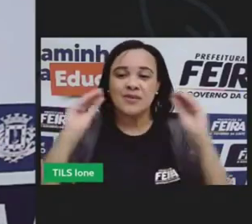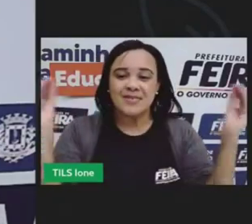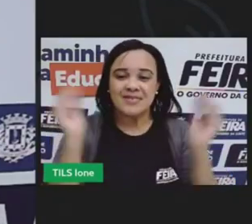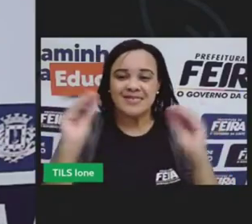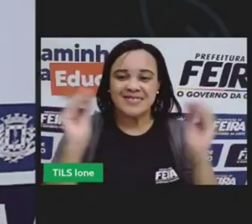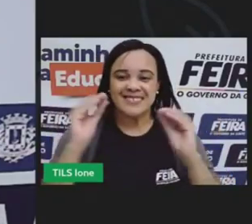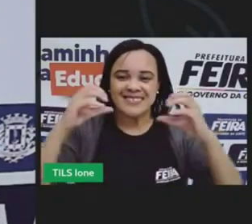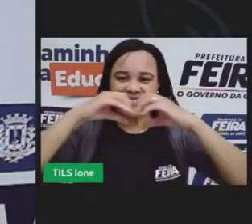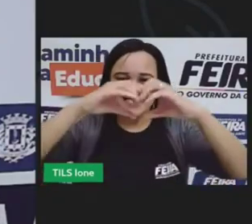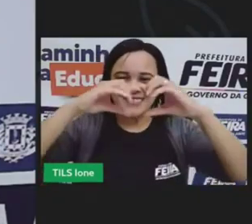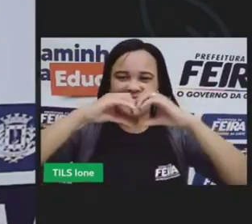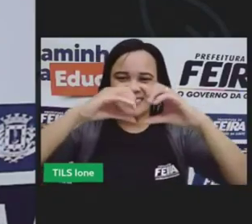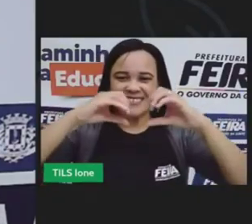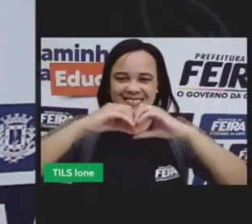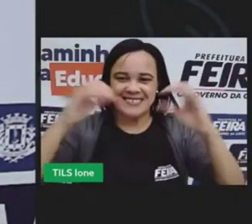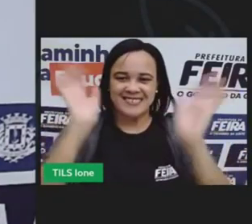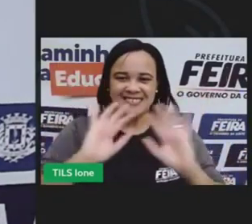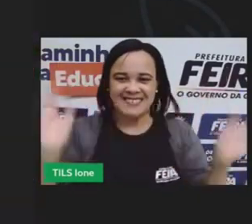Obrigado.